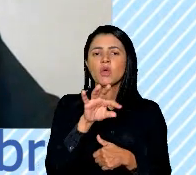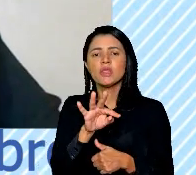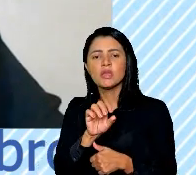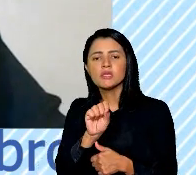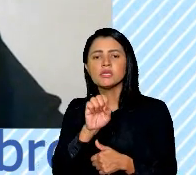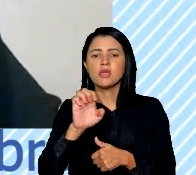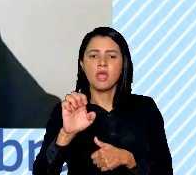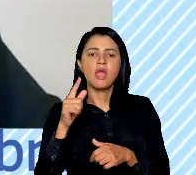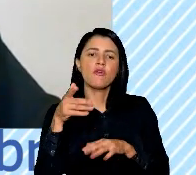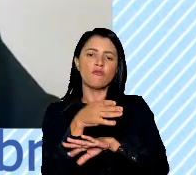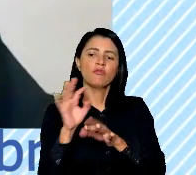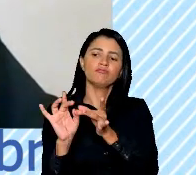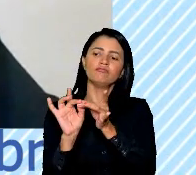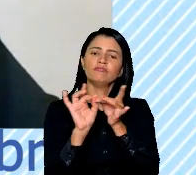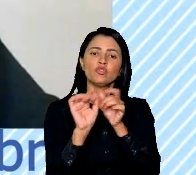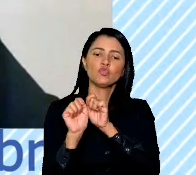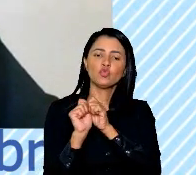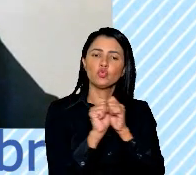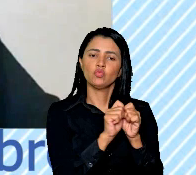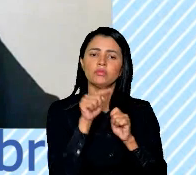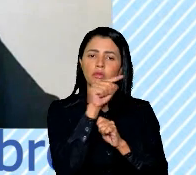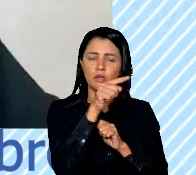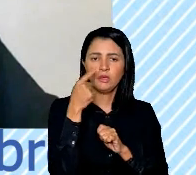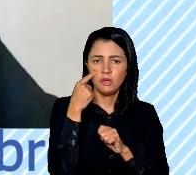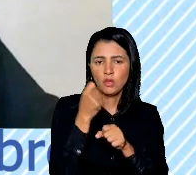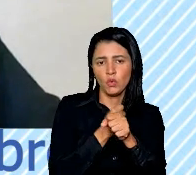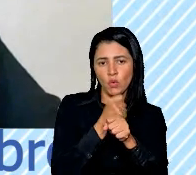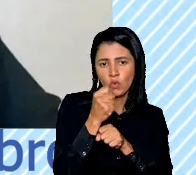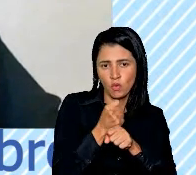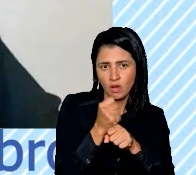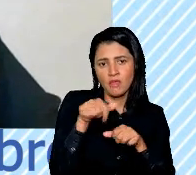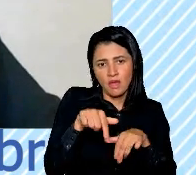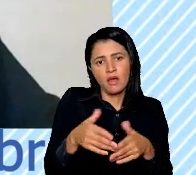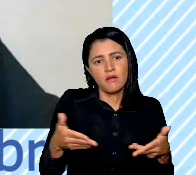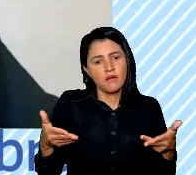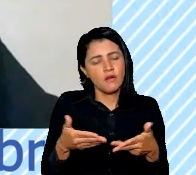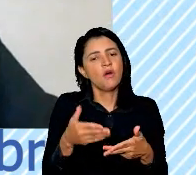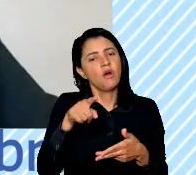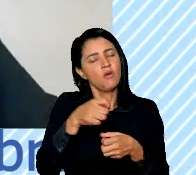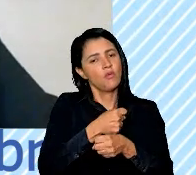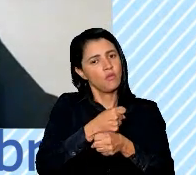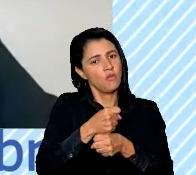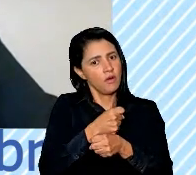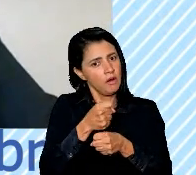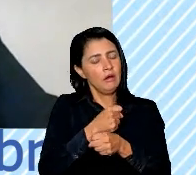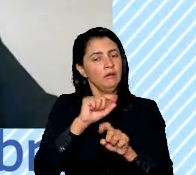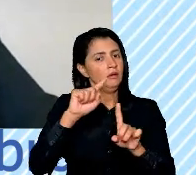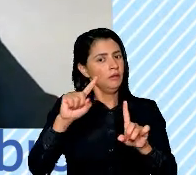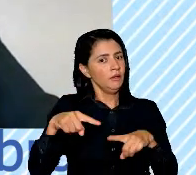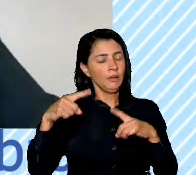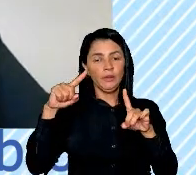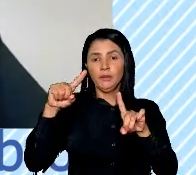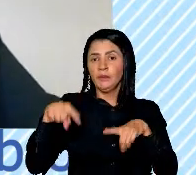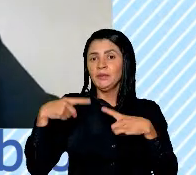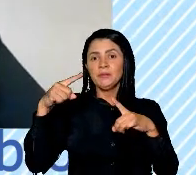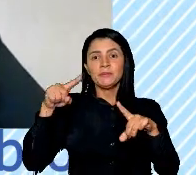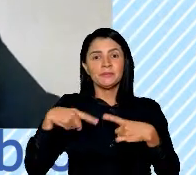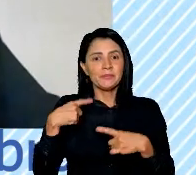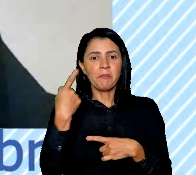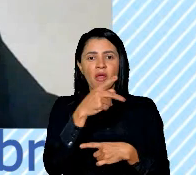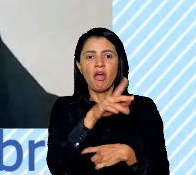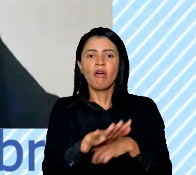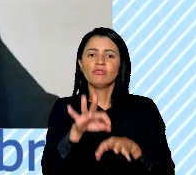acompanhá-lo na Justiça Eleitoral, num ano que vai ser um ano tão cheio de desafios, né, para a Justiça